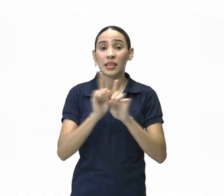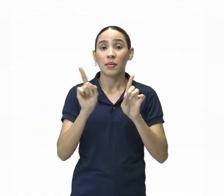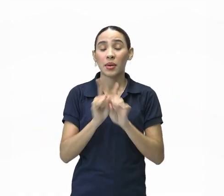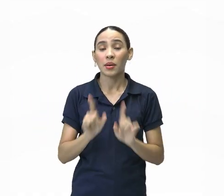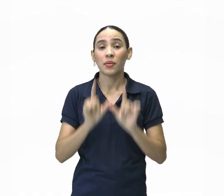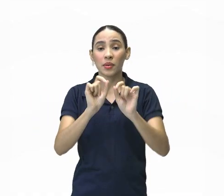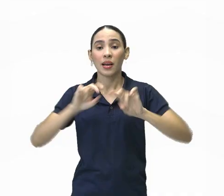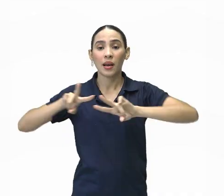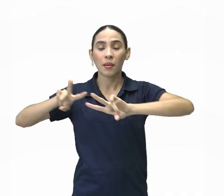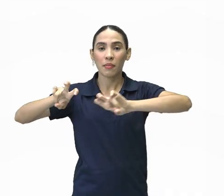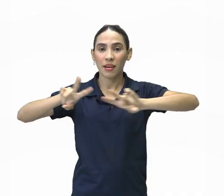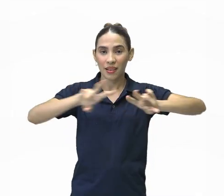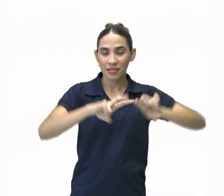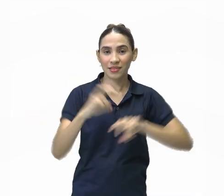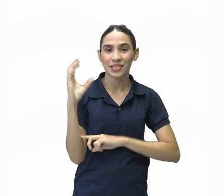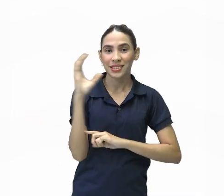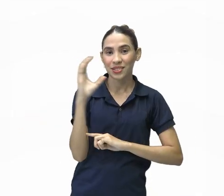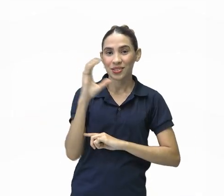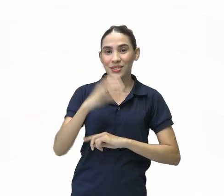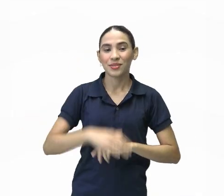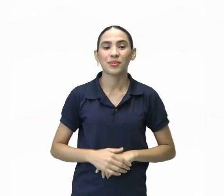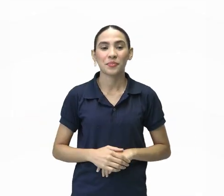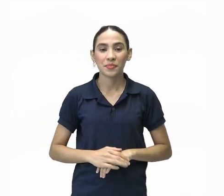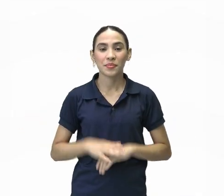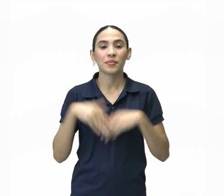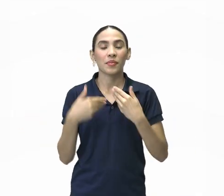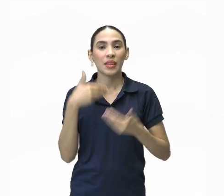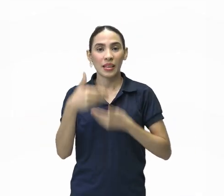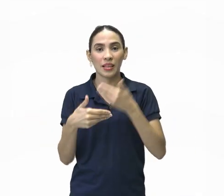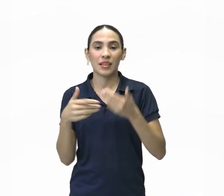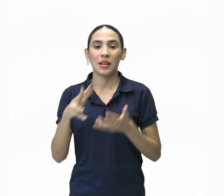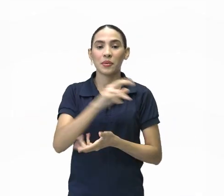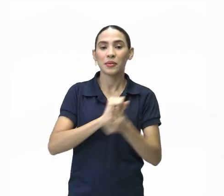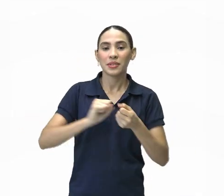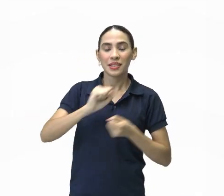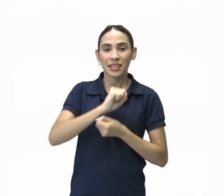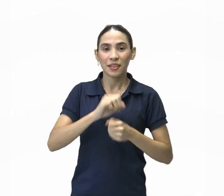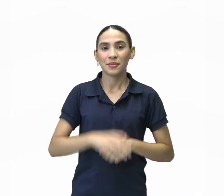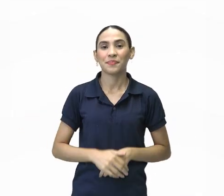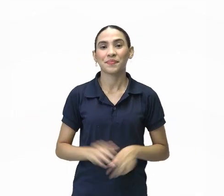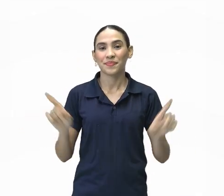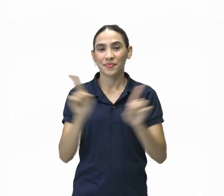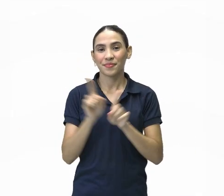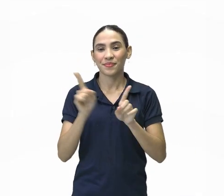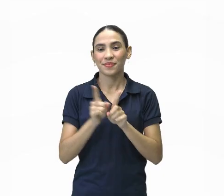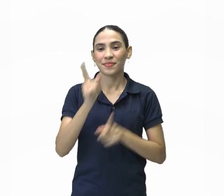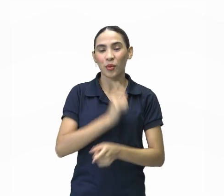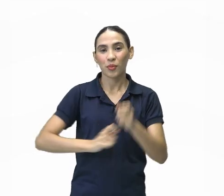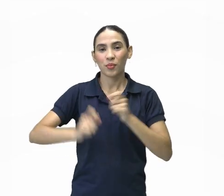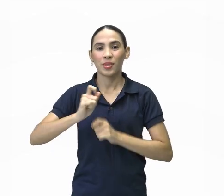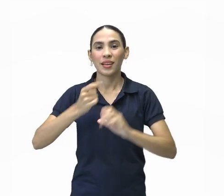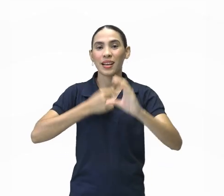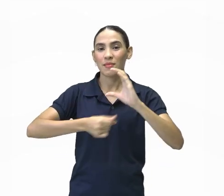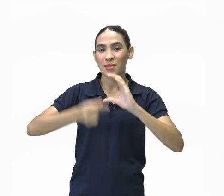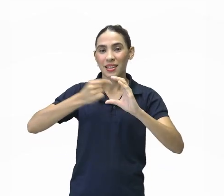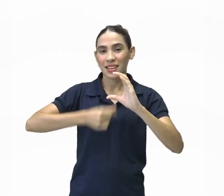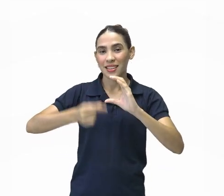versus extrativismo científico, desenvolvimento sustentável e